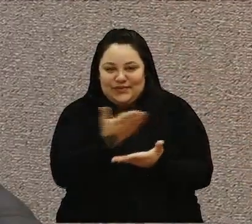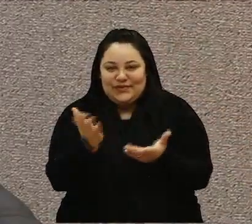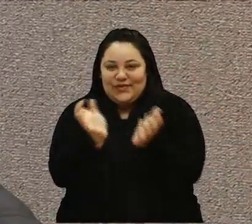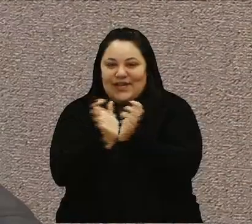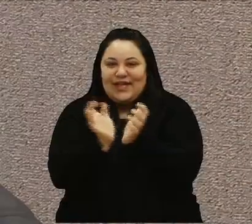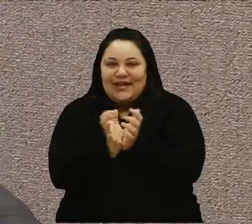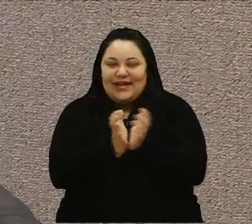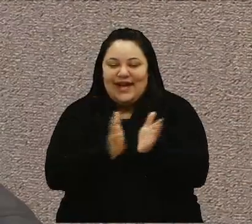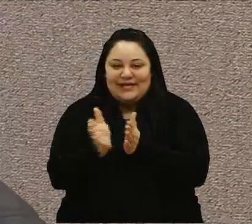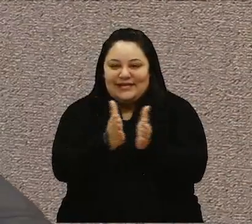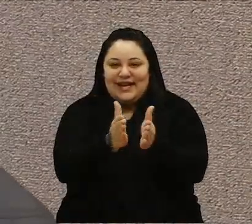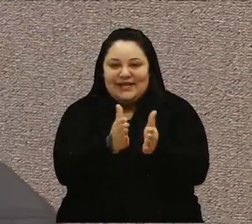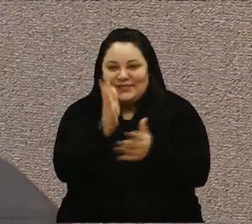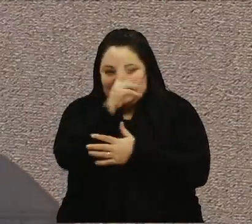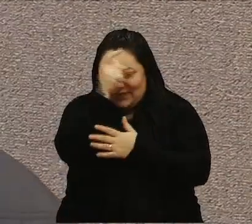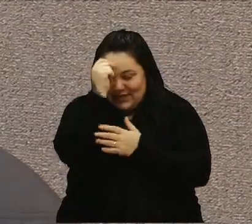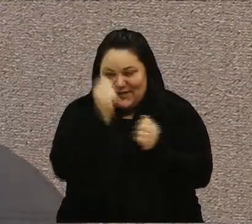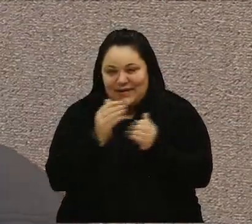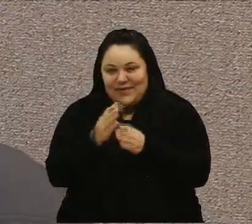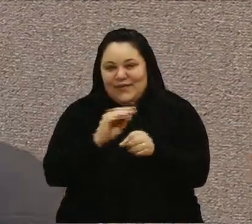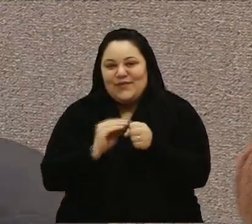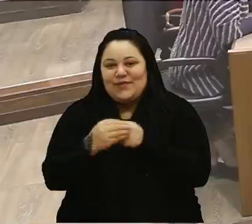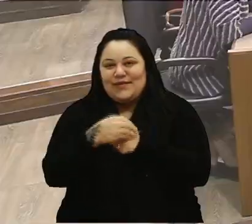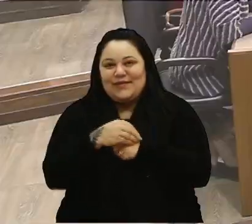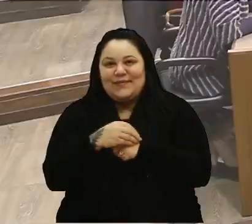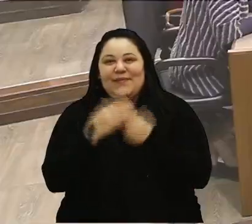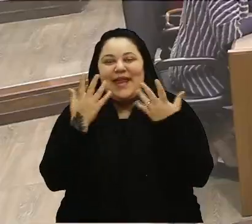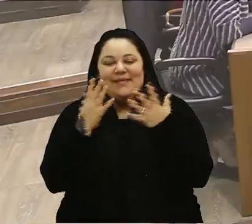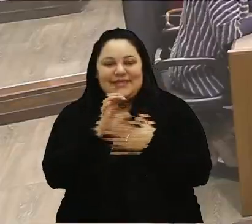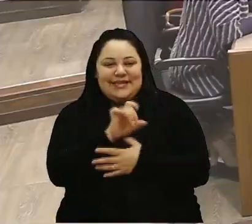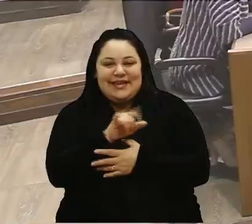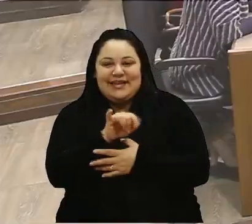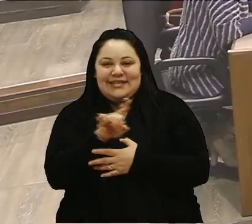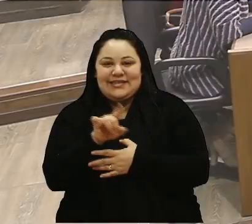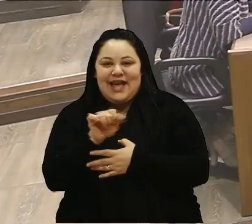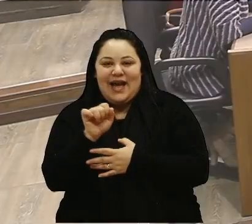Estrada Municipal Caminho do Morango. Parabéns, Elisana. Obrigado. Encerrada a discussão.